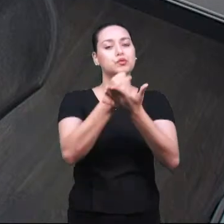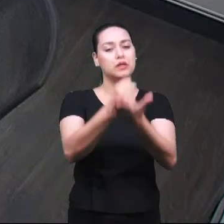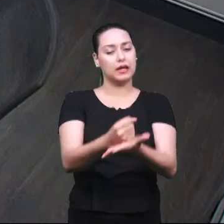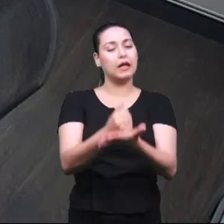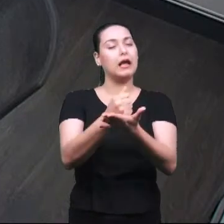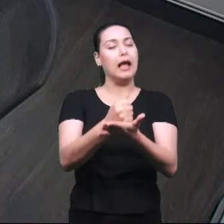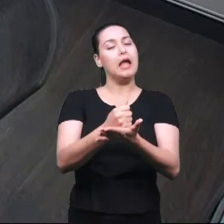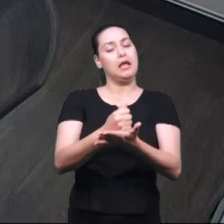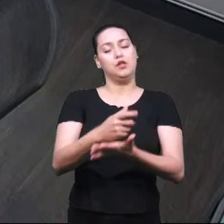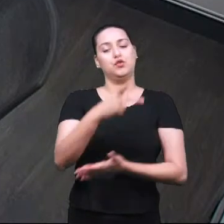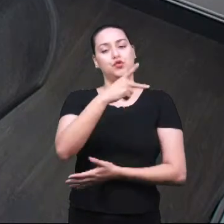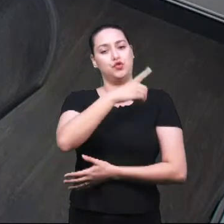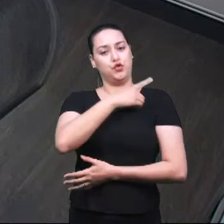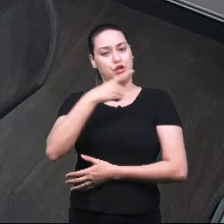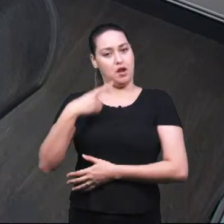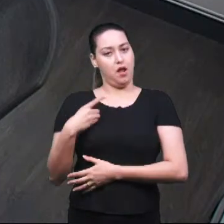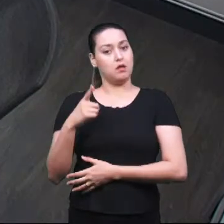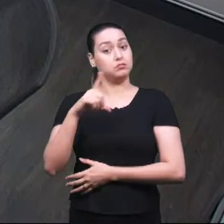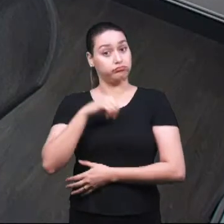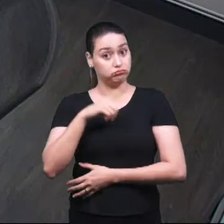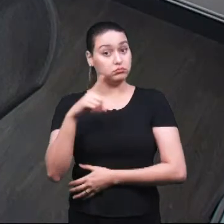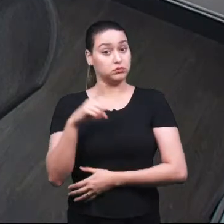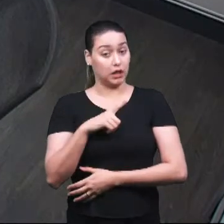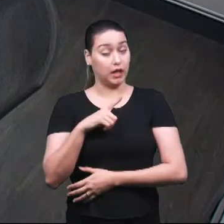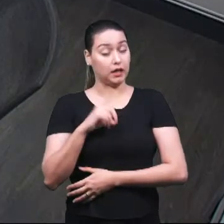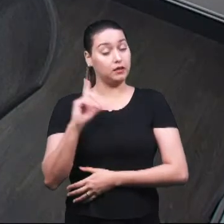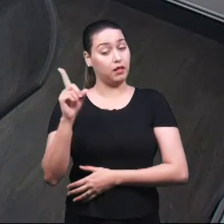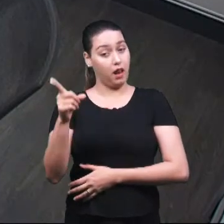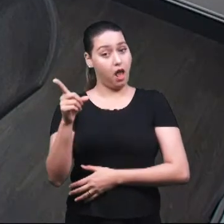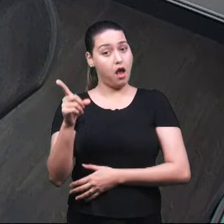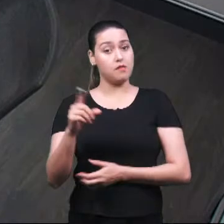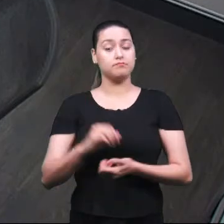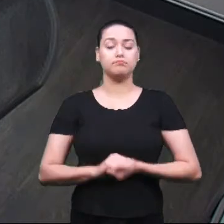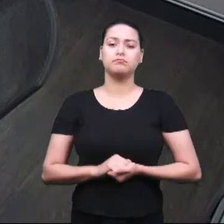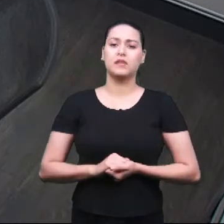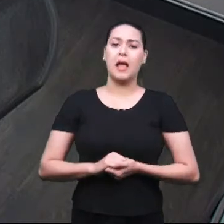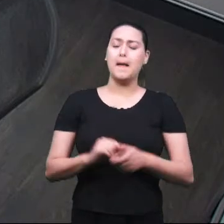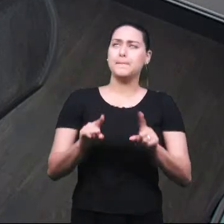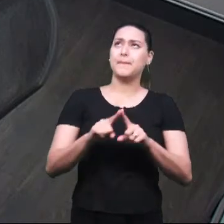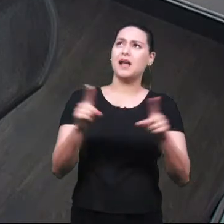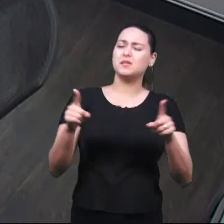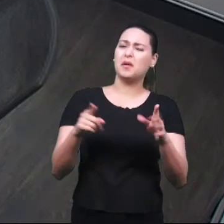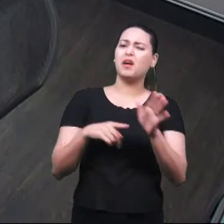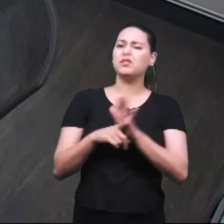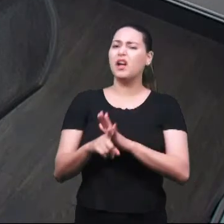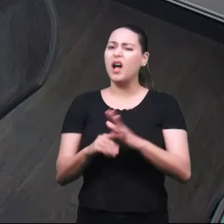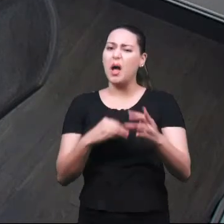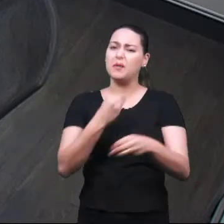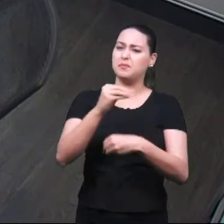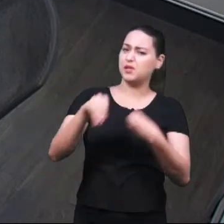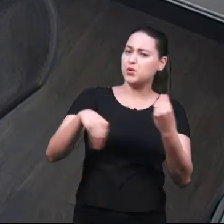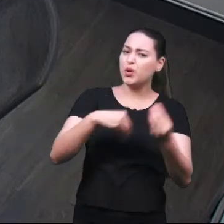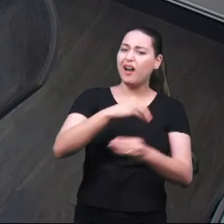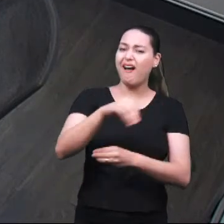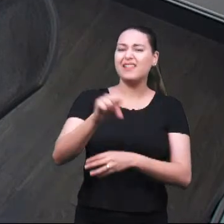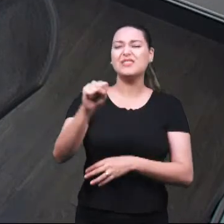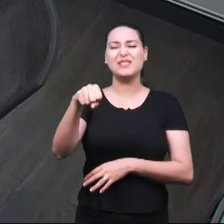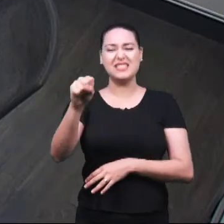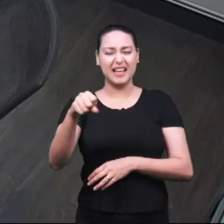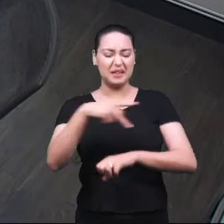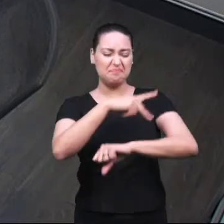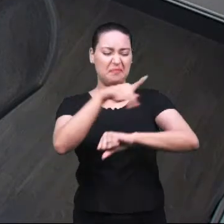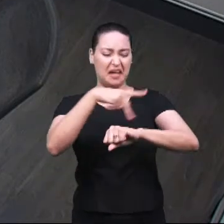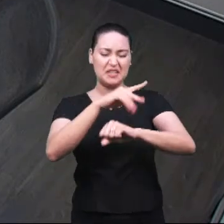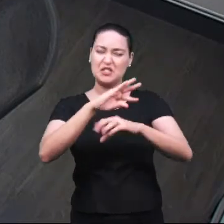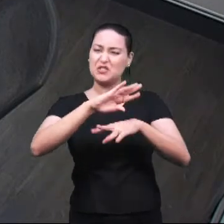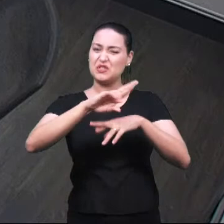lá, né? E esse grupo é misto? Tem brasileiros e tem brasileiros. E tem alguns de